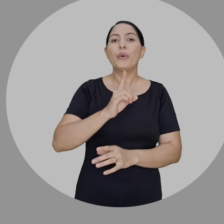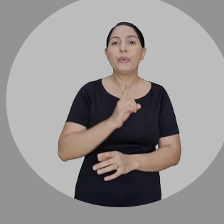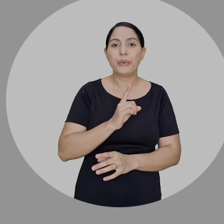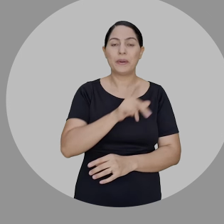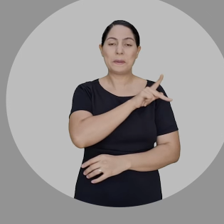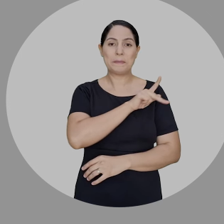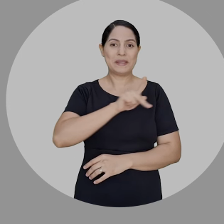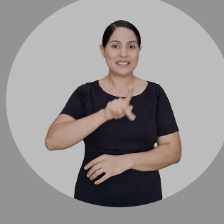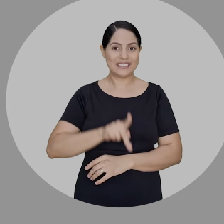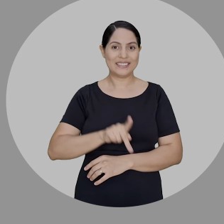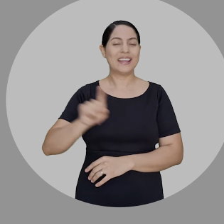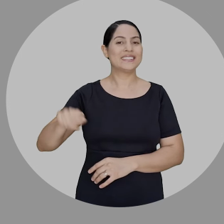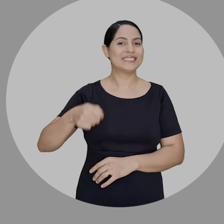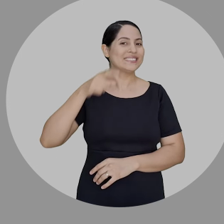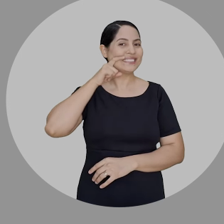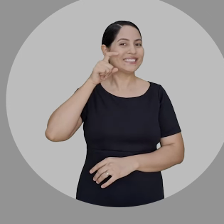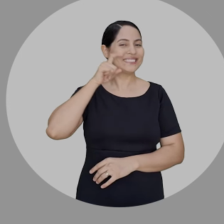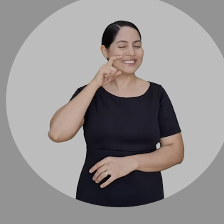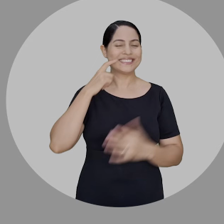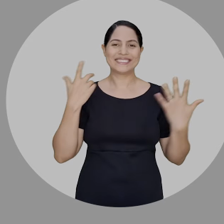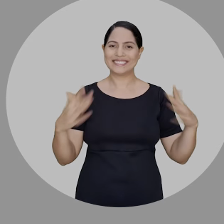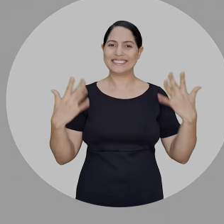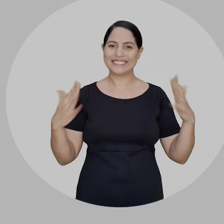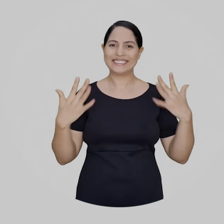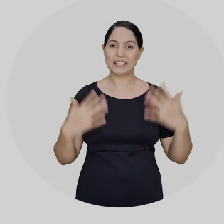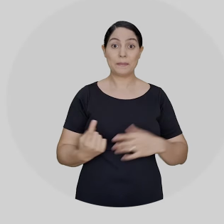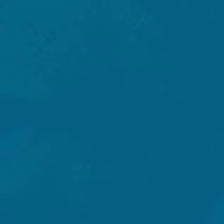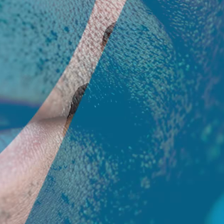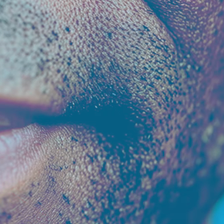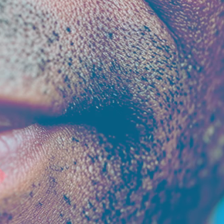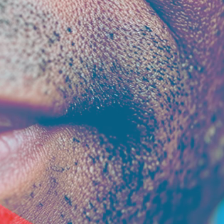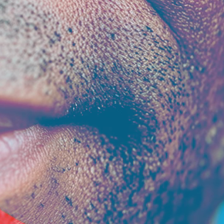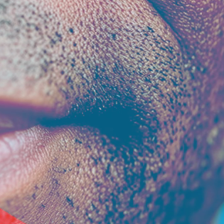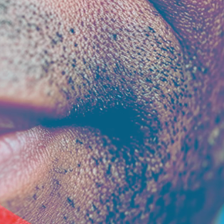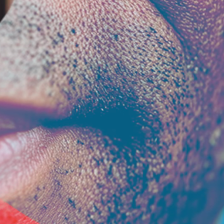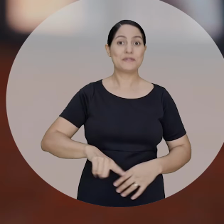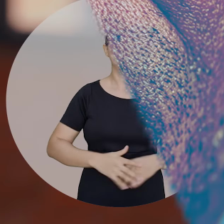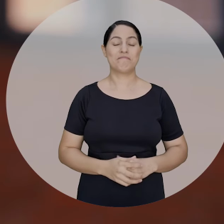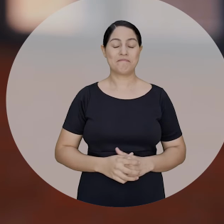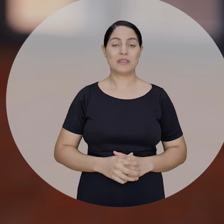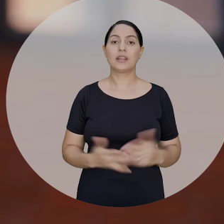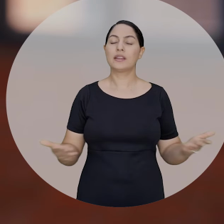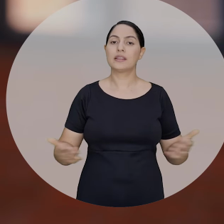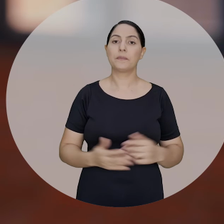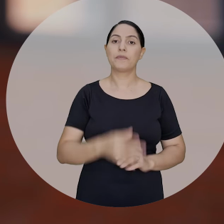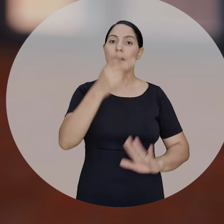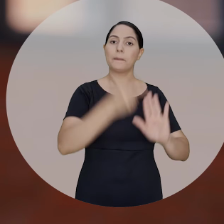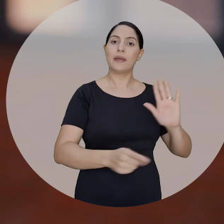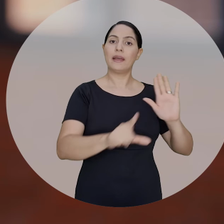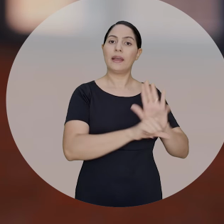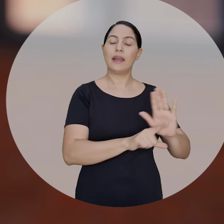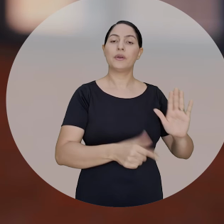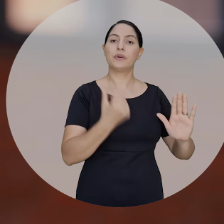primeiro presidente reeleito pela Ordem, desde a redemocratização. O PL 850